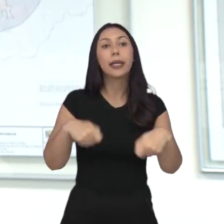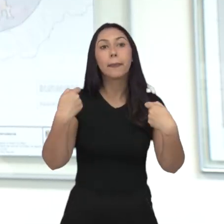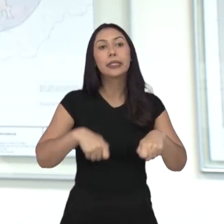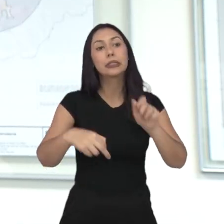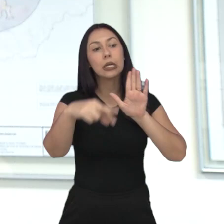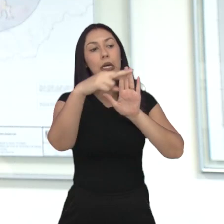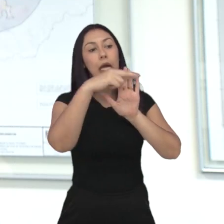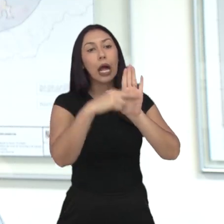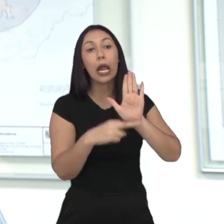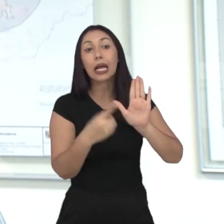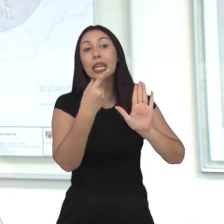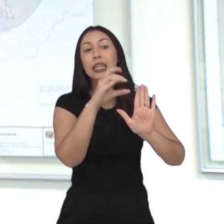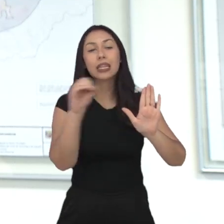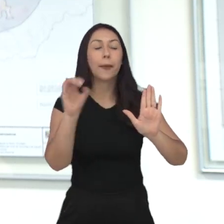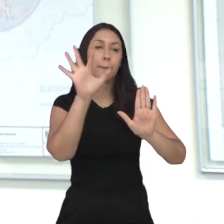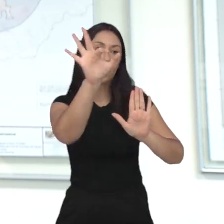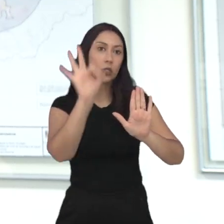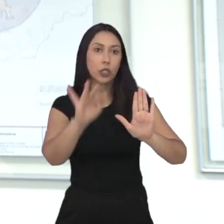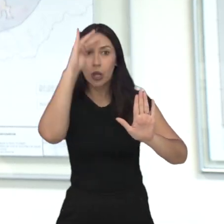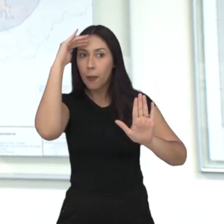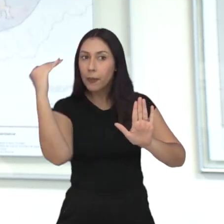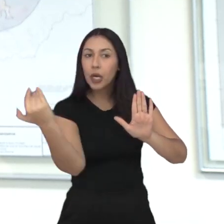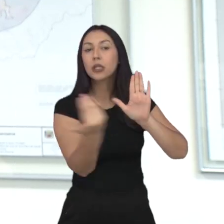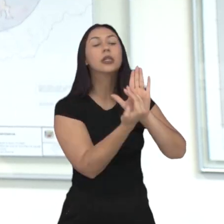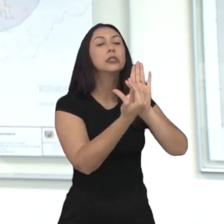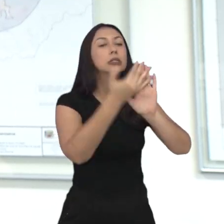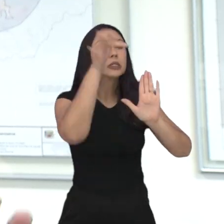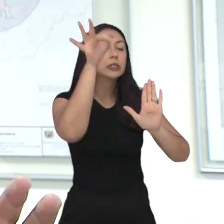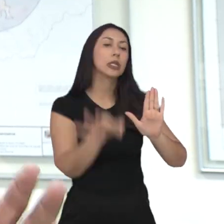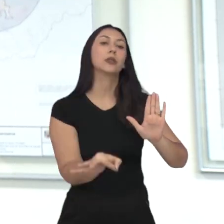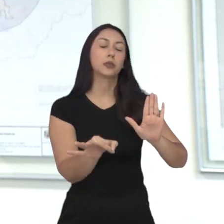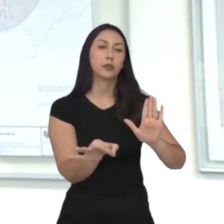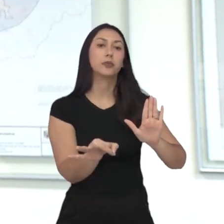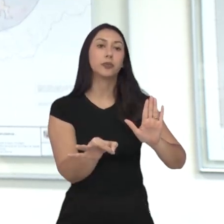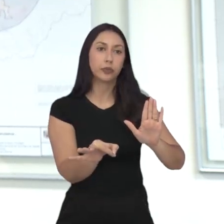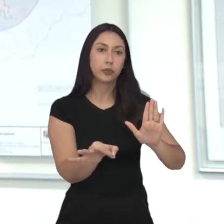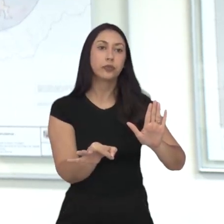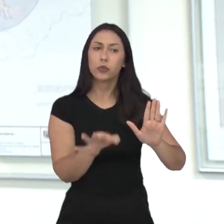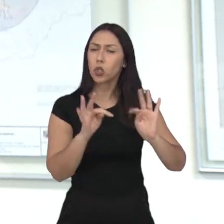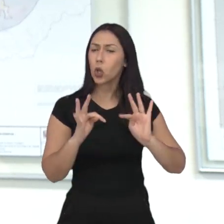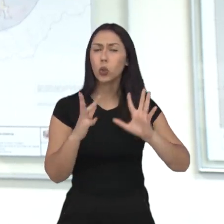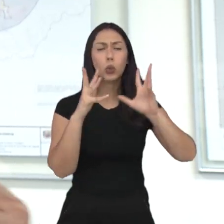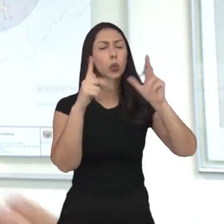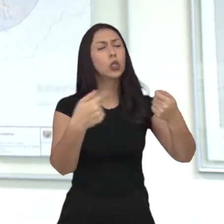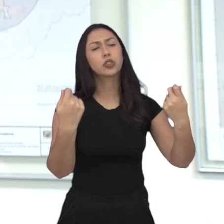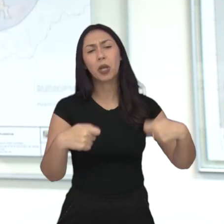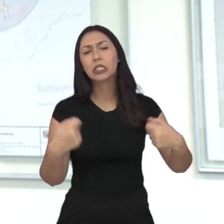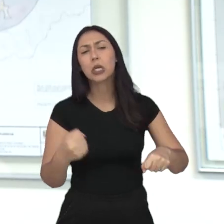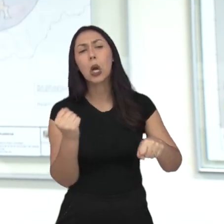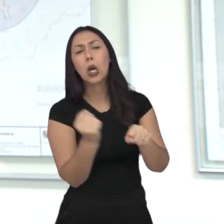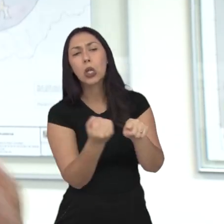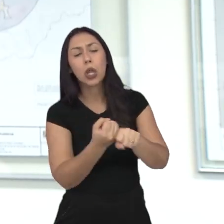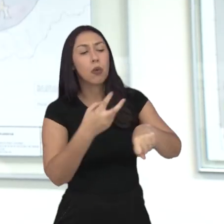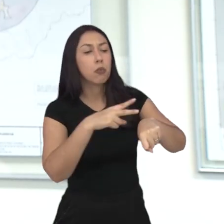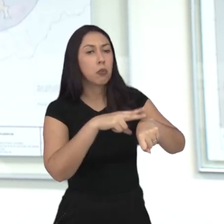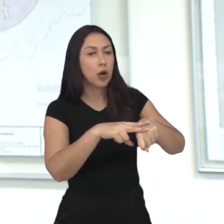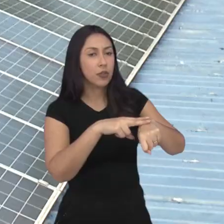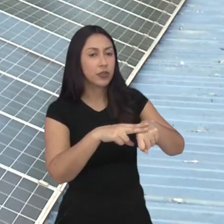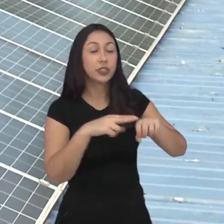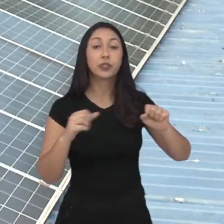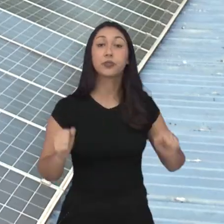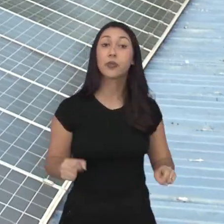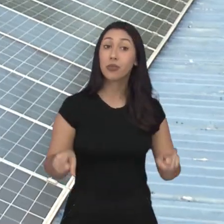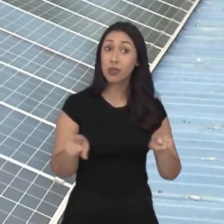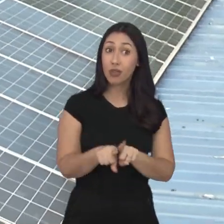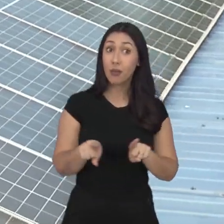e trazendo a obrigatoriedade que todo o ambiente construído em São José adote o conceito da construção verde, construção sustentável.